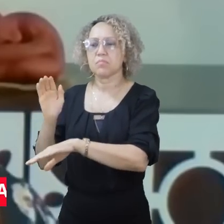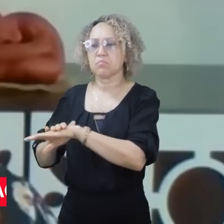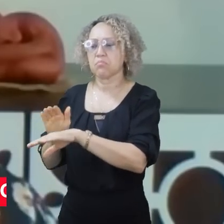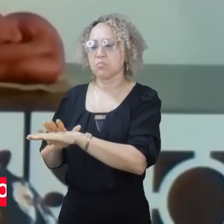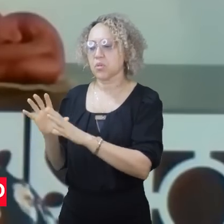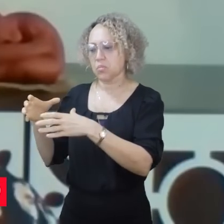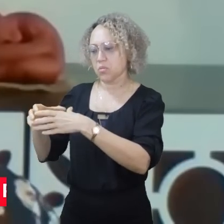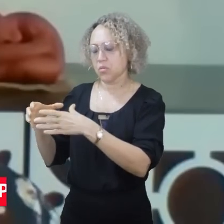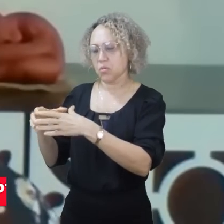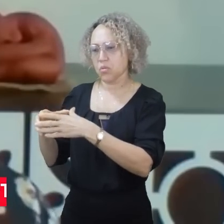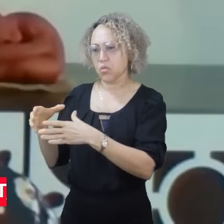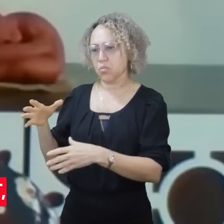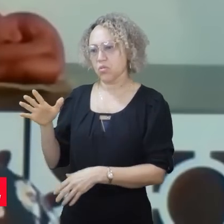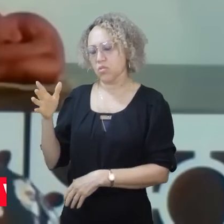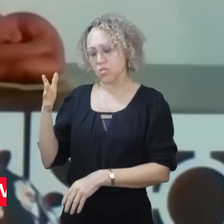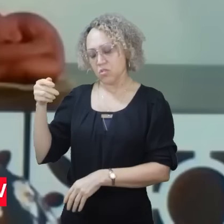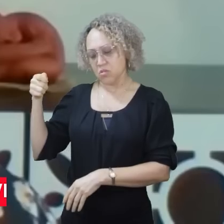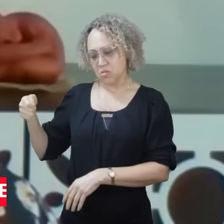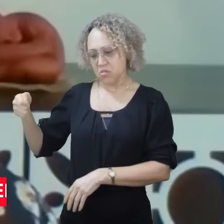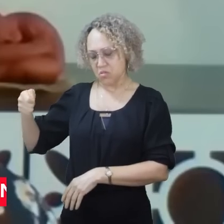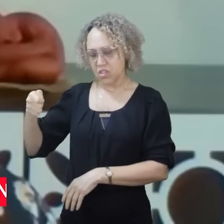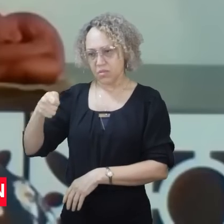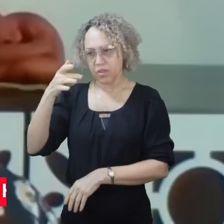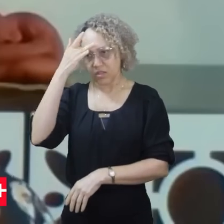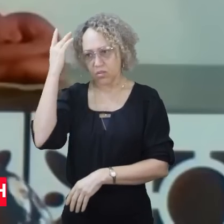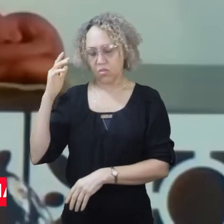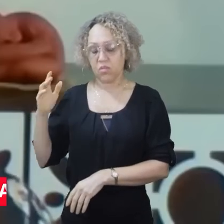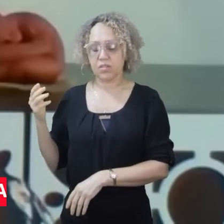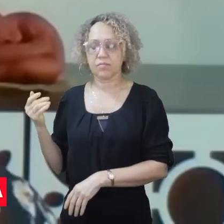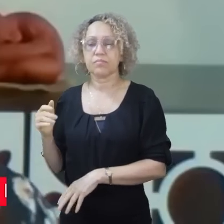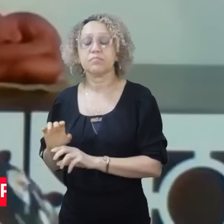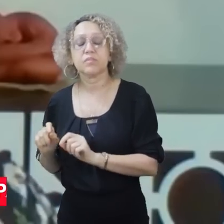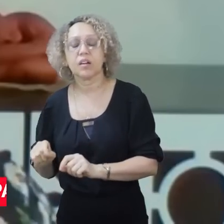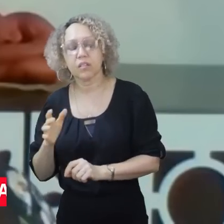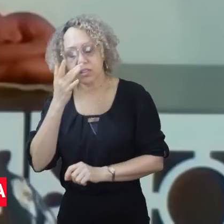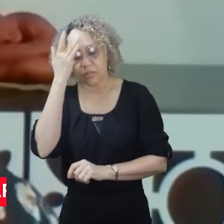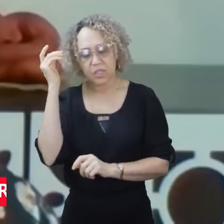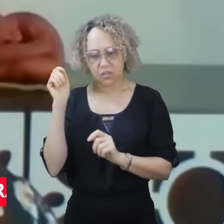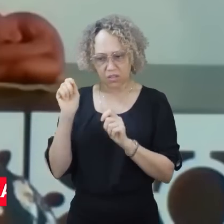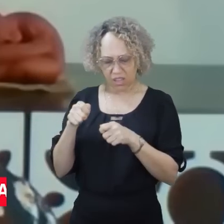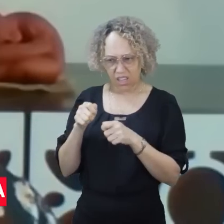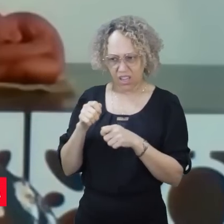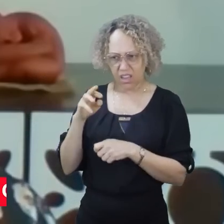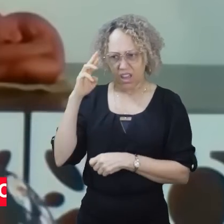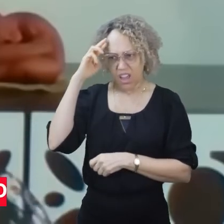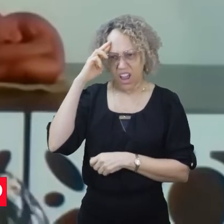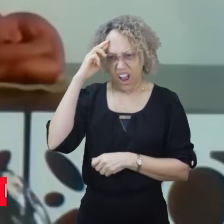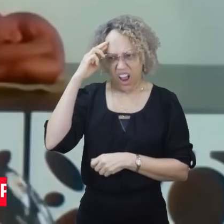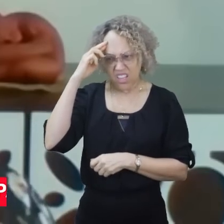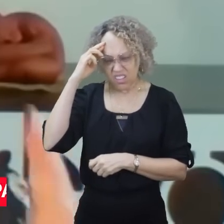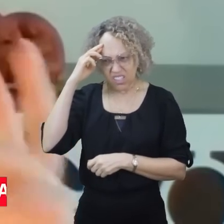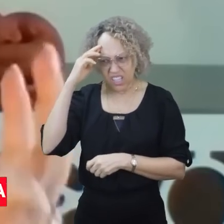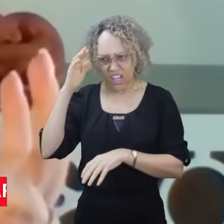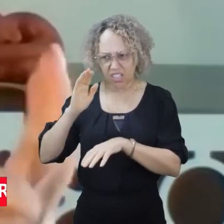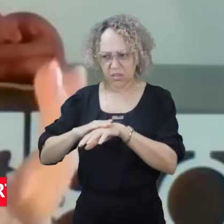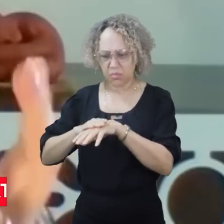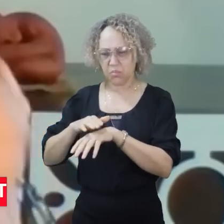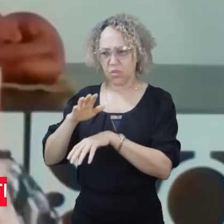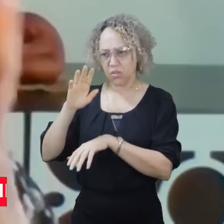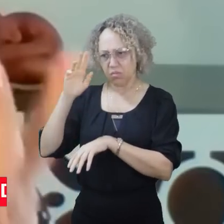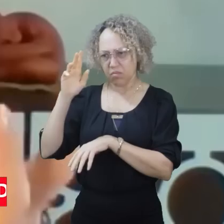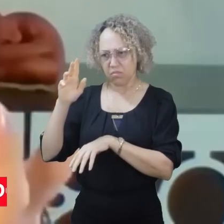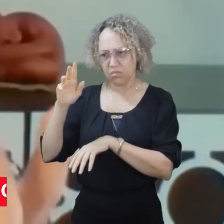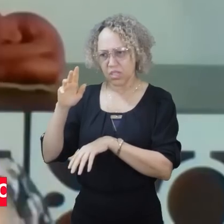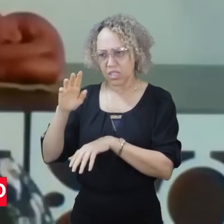seja. Então, a gente não pode imaginar que essas pessoas têm uma racionalidade pessoal, porque é uma